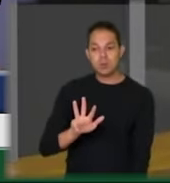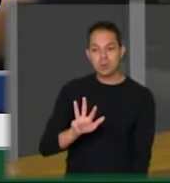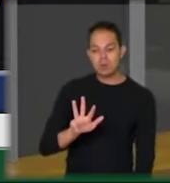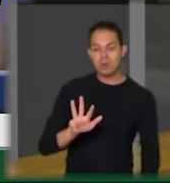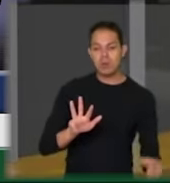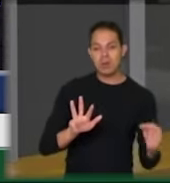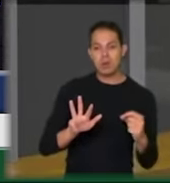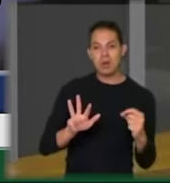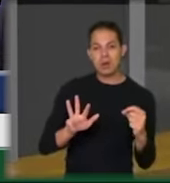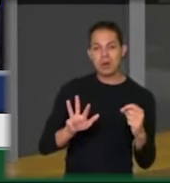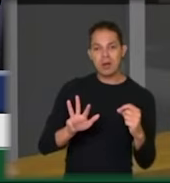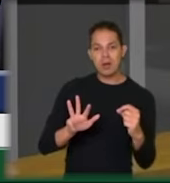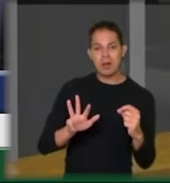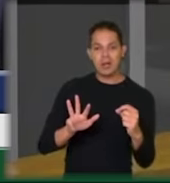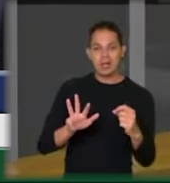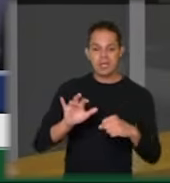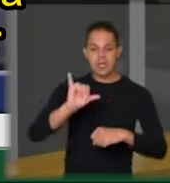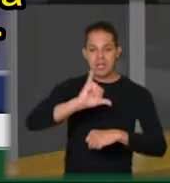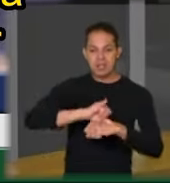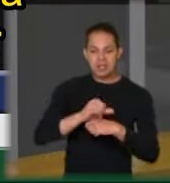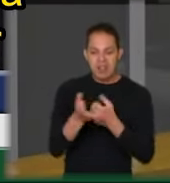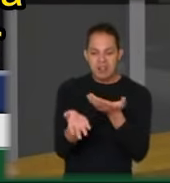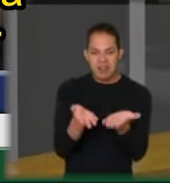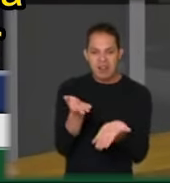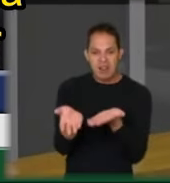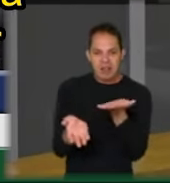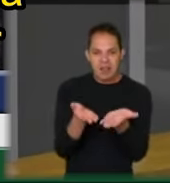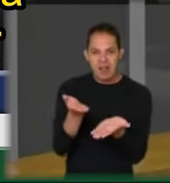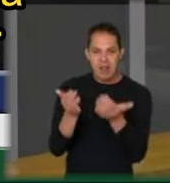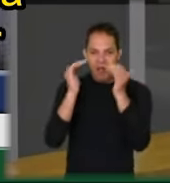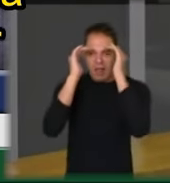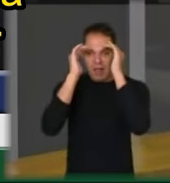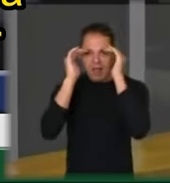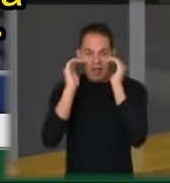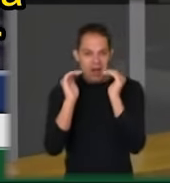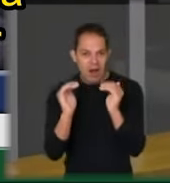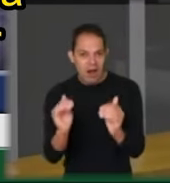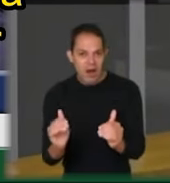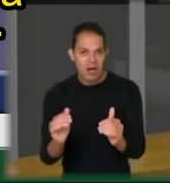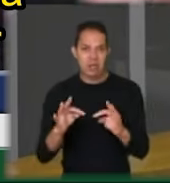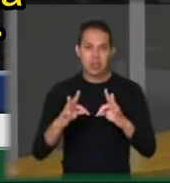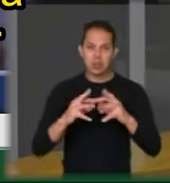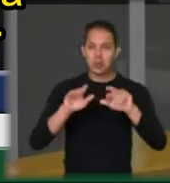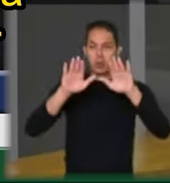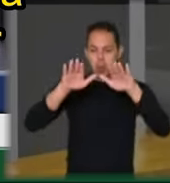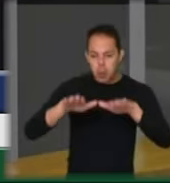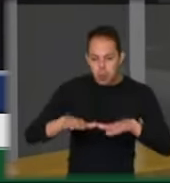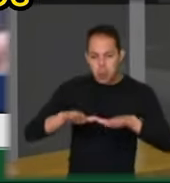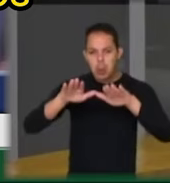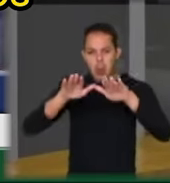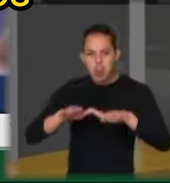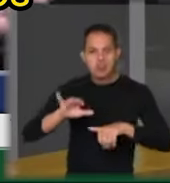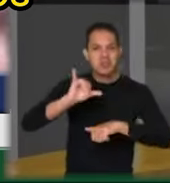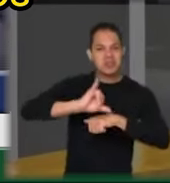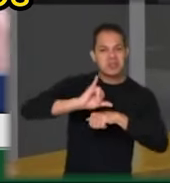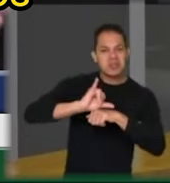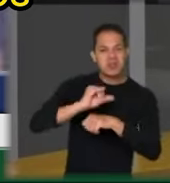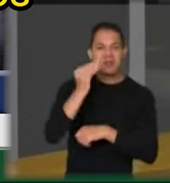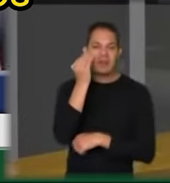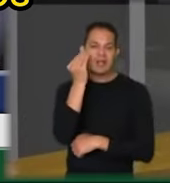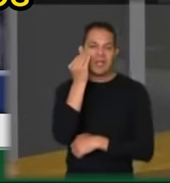verdadeira tchutchuca do Centrão. Está abrindo as pernas para o Centrão para conseguir barrar